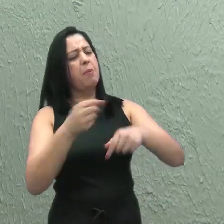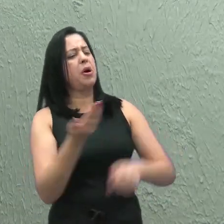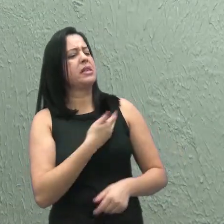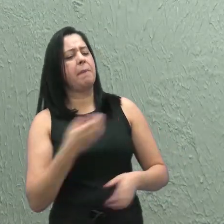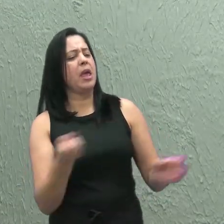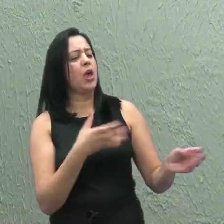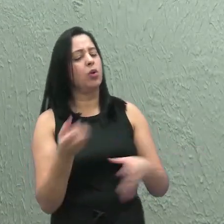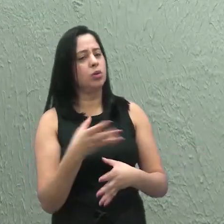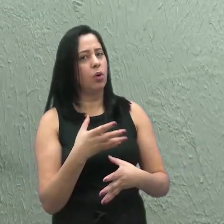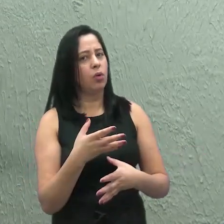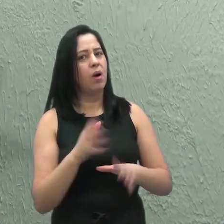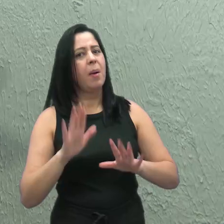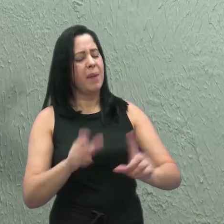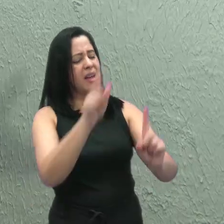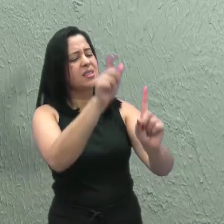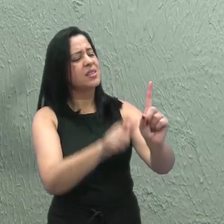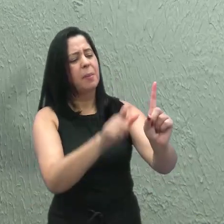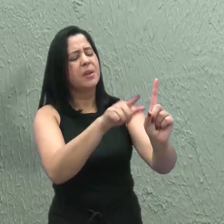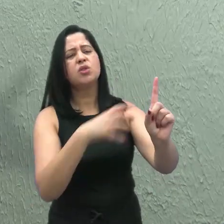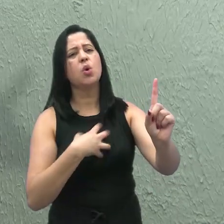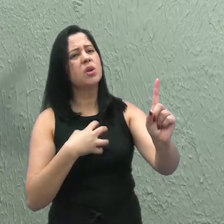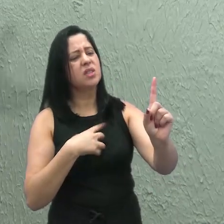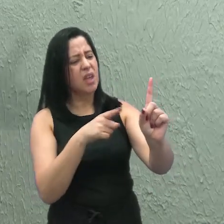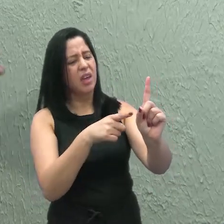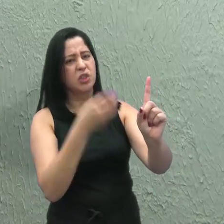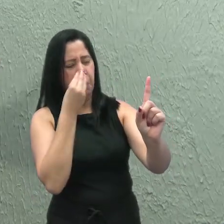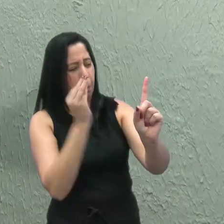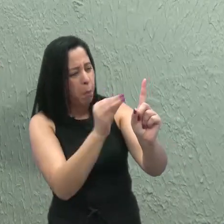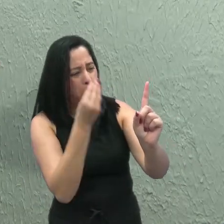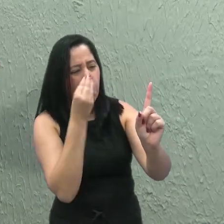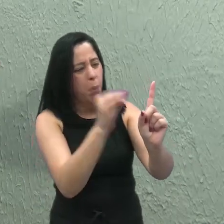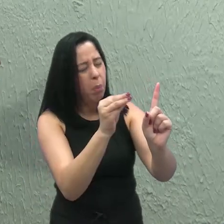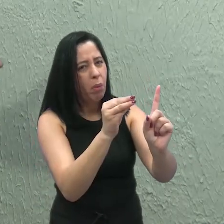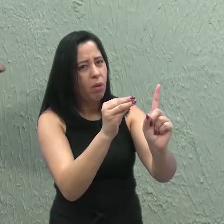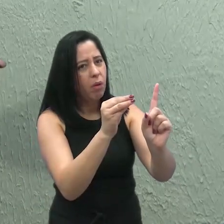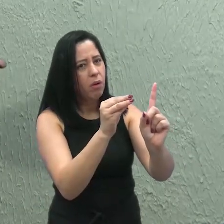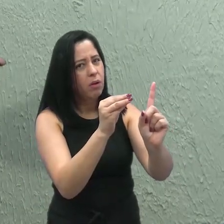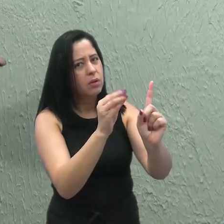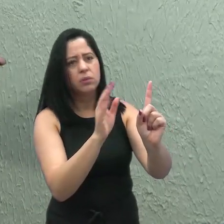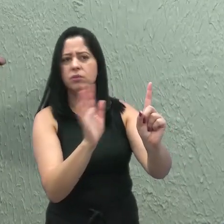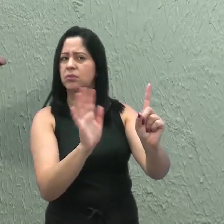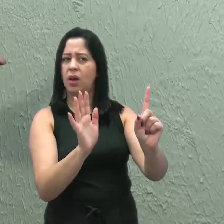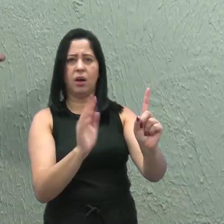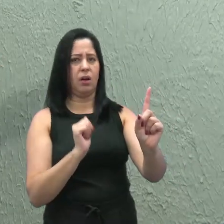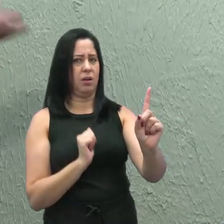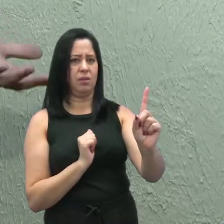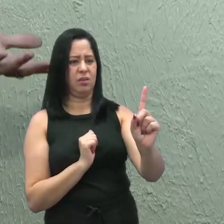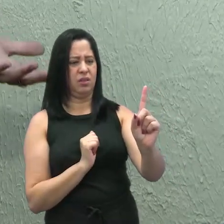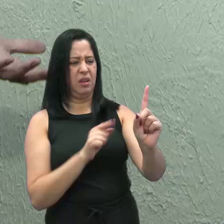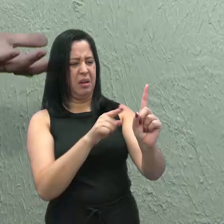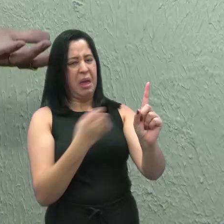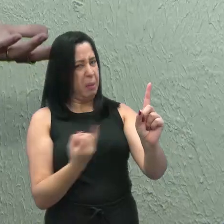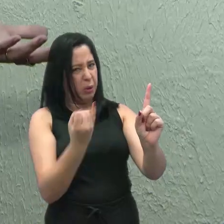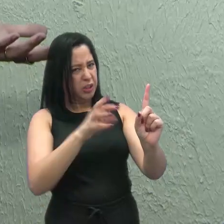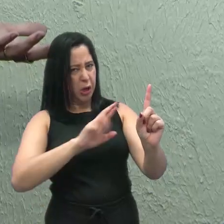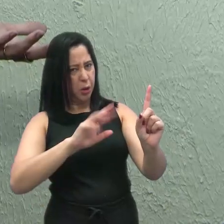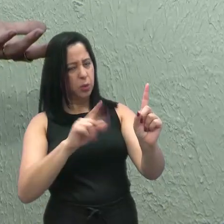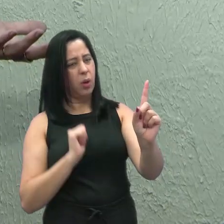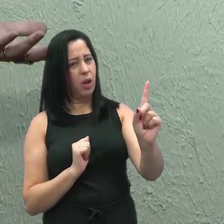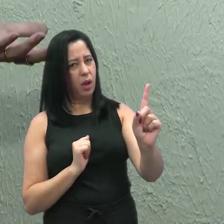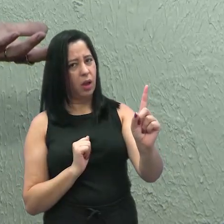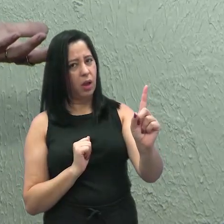importância. Mas, e não vamos autorizar aquele sentimento que é verdadeiro, que a pessoa está vivendo? Aquilo não tem